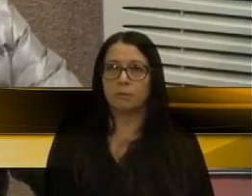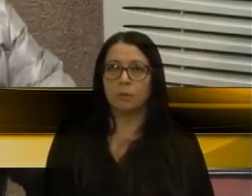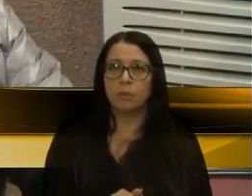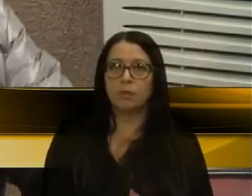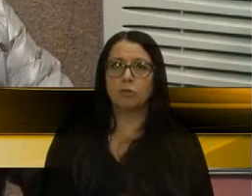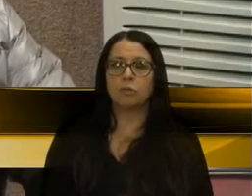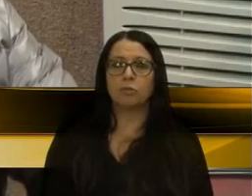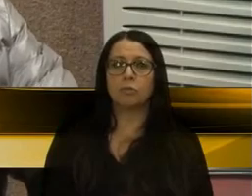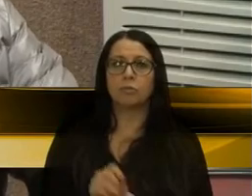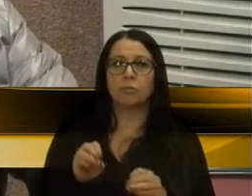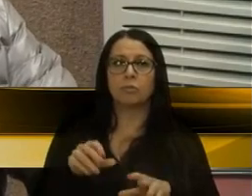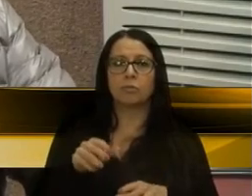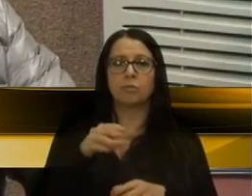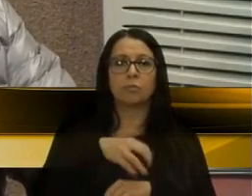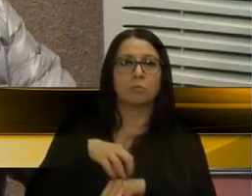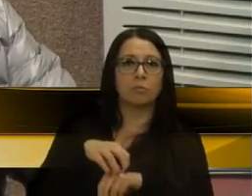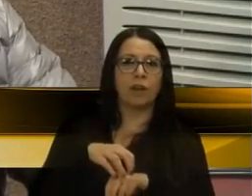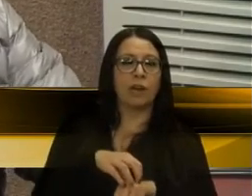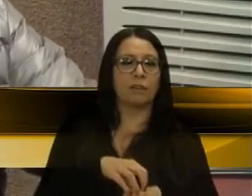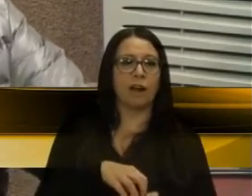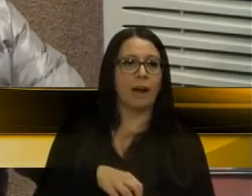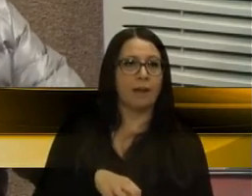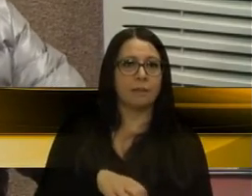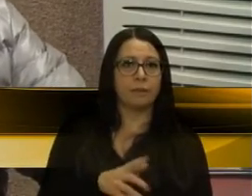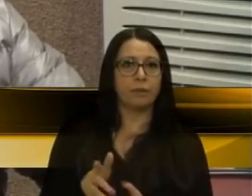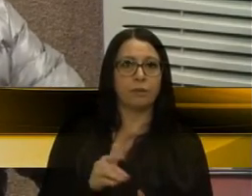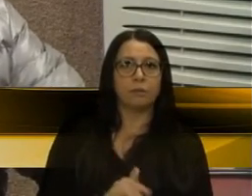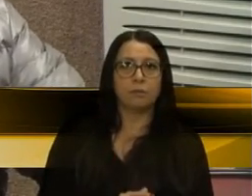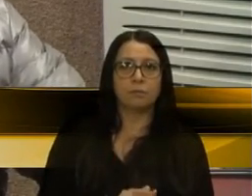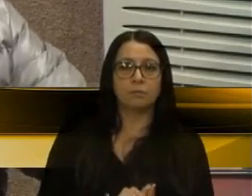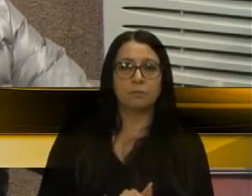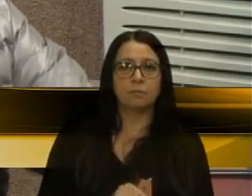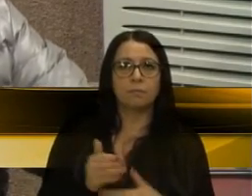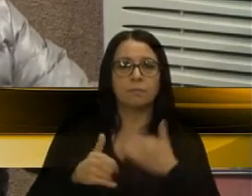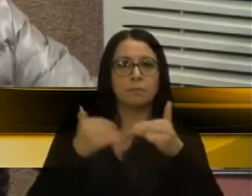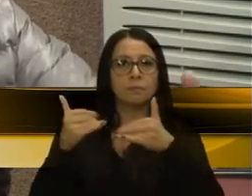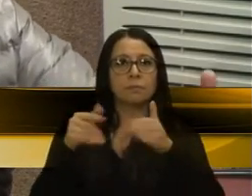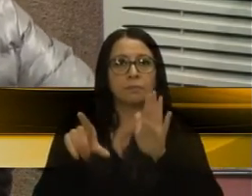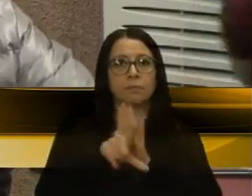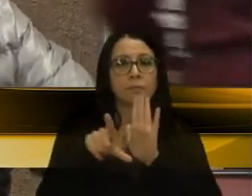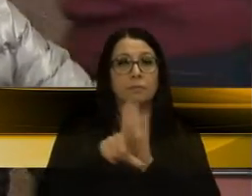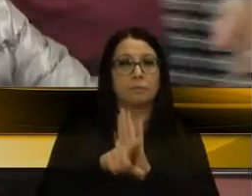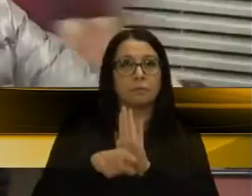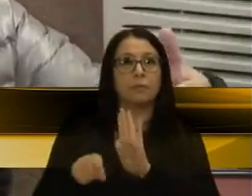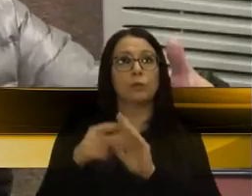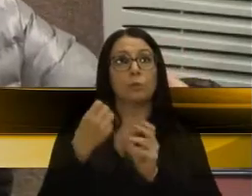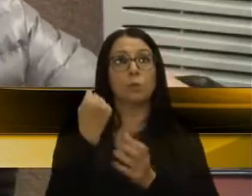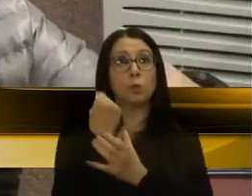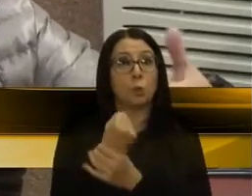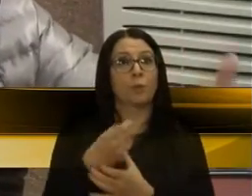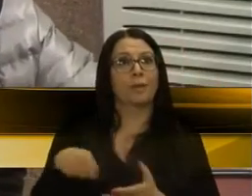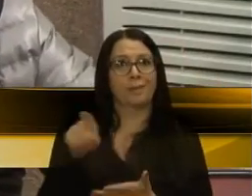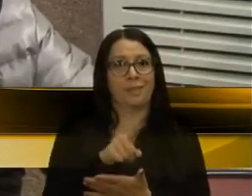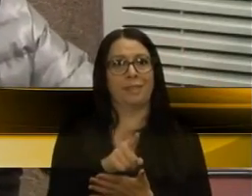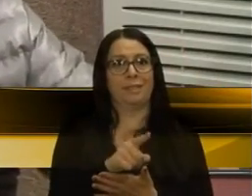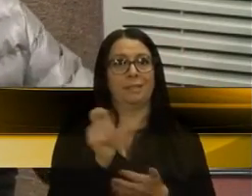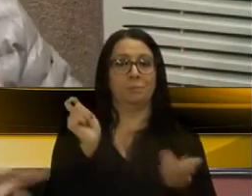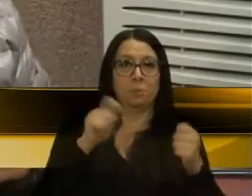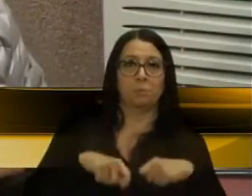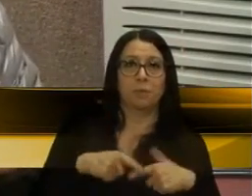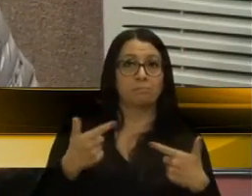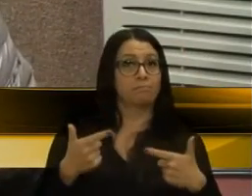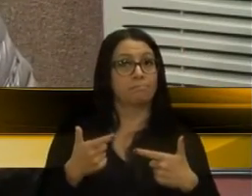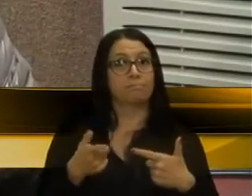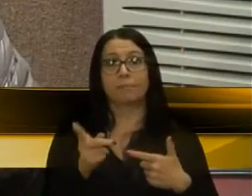do trânsito. Né? Se as estradas não evoluem, mas as leis de trânsito com relação à segurança, as possibilidades,